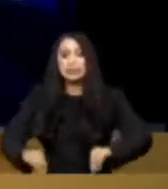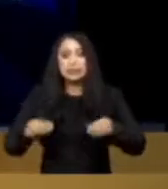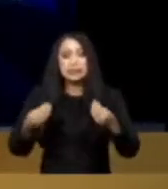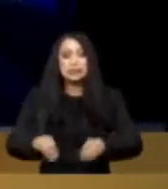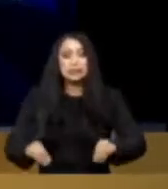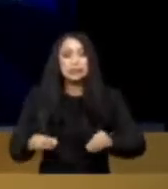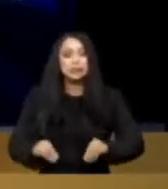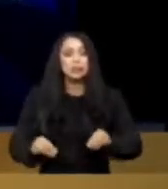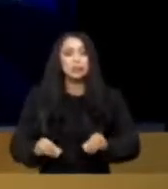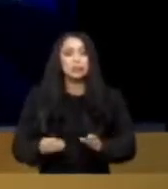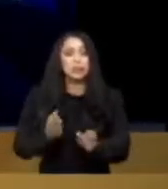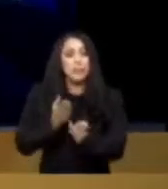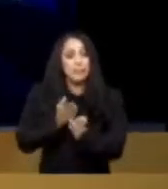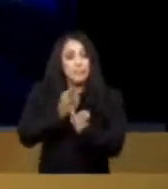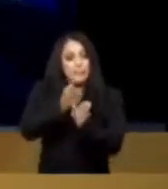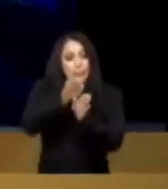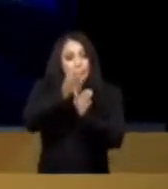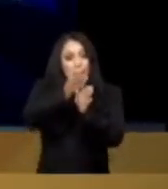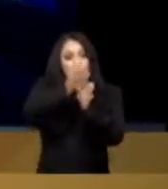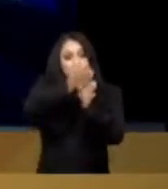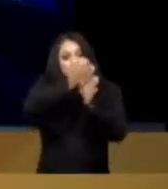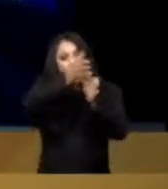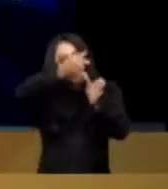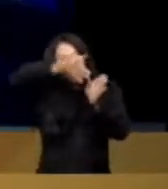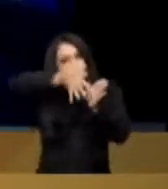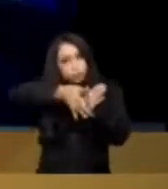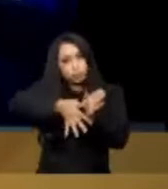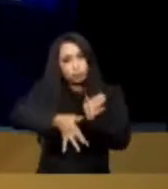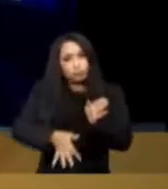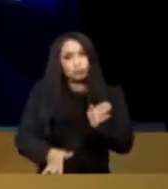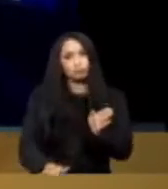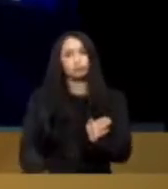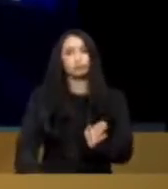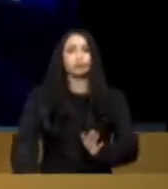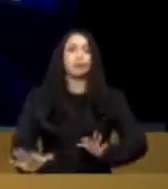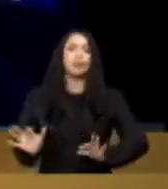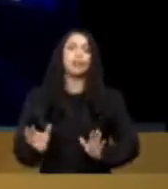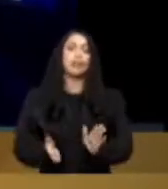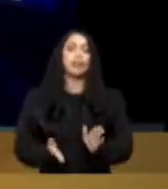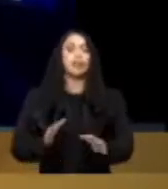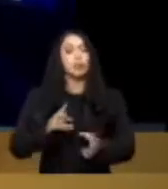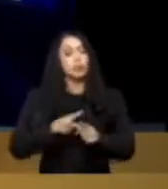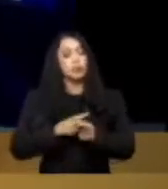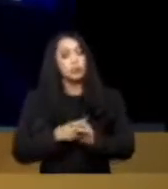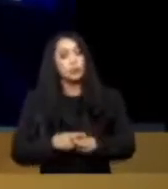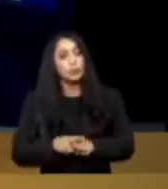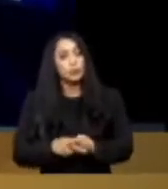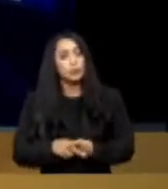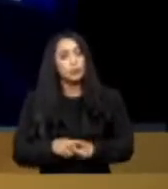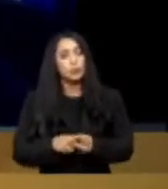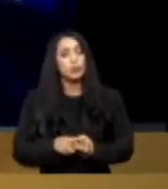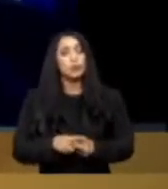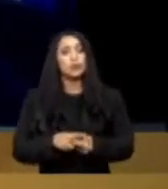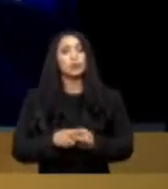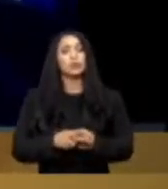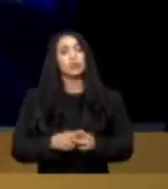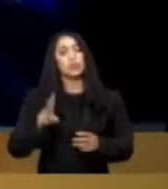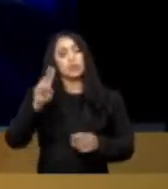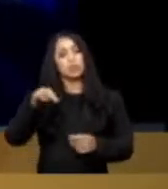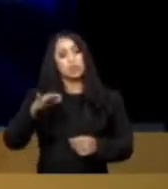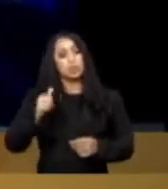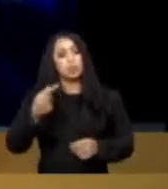pelo rompimento de barragens e a reparação pela União de repasses a menor feitos ao Fundef.